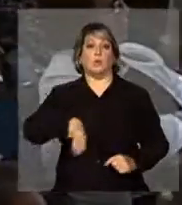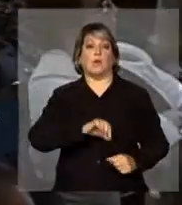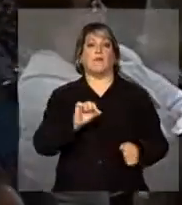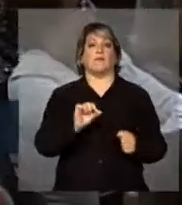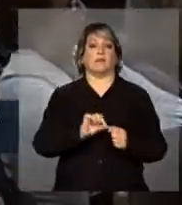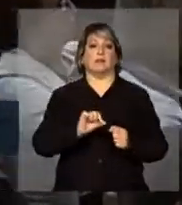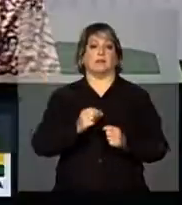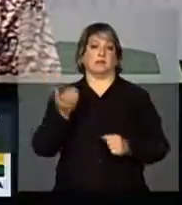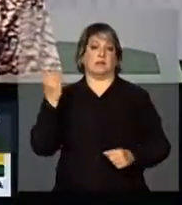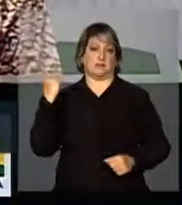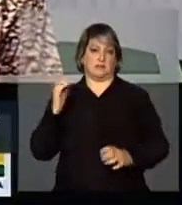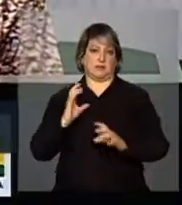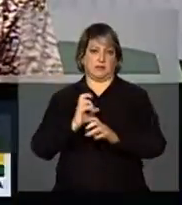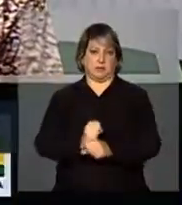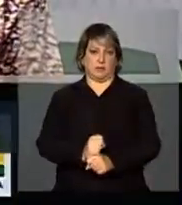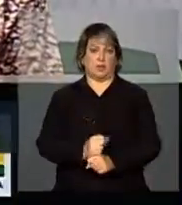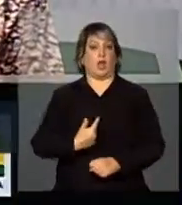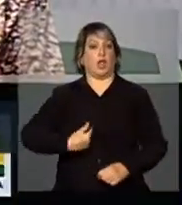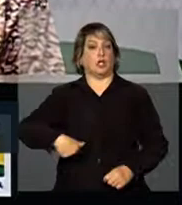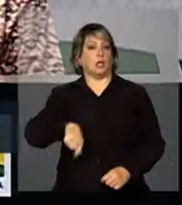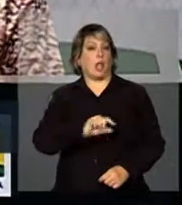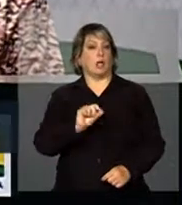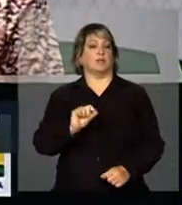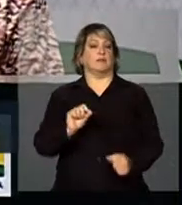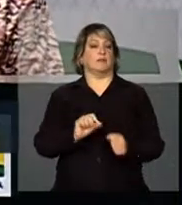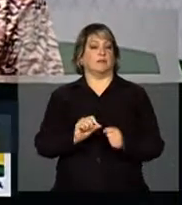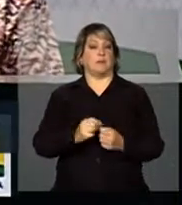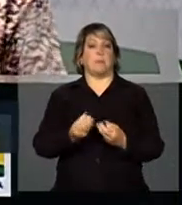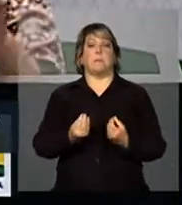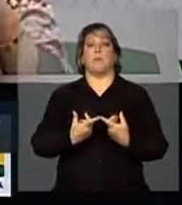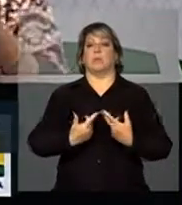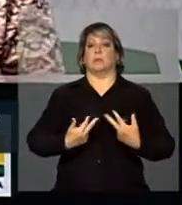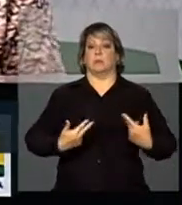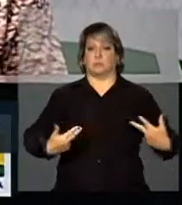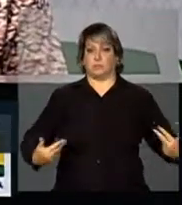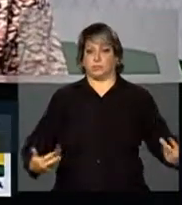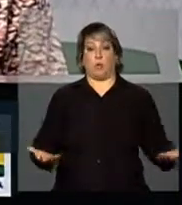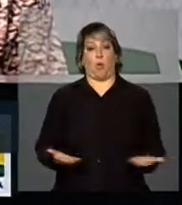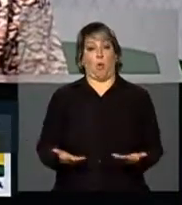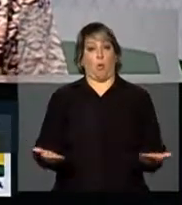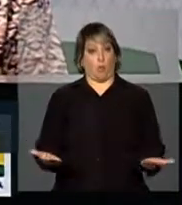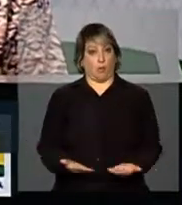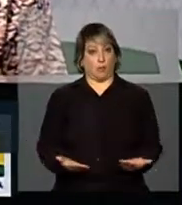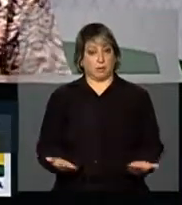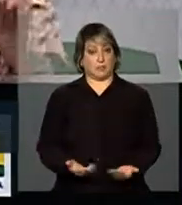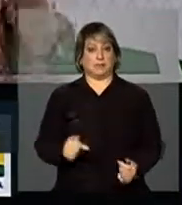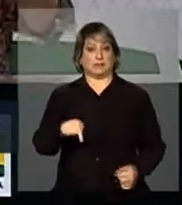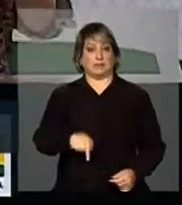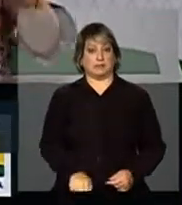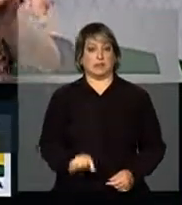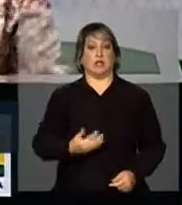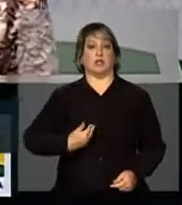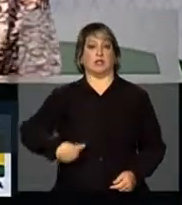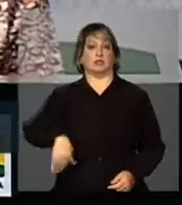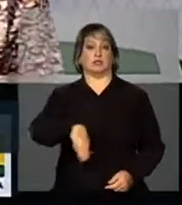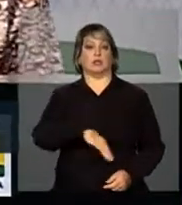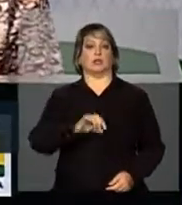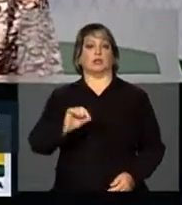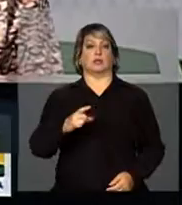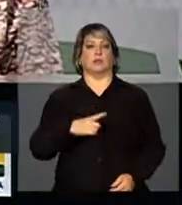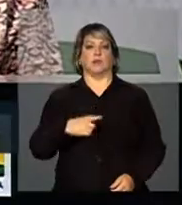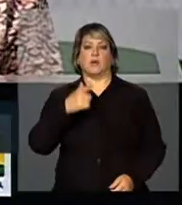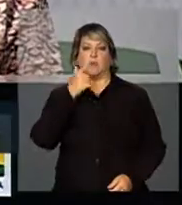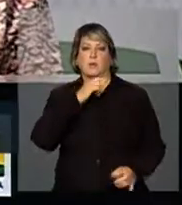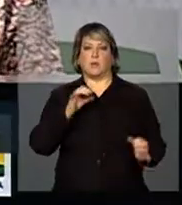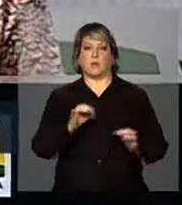e nós plantamos muitas sementes e hoje aqui nós acabamos de